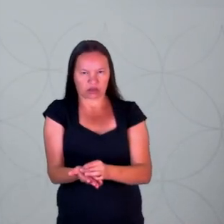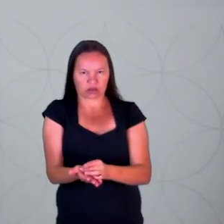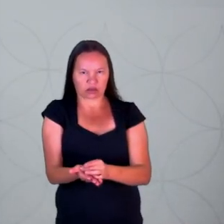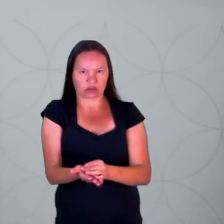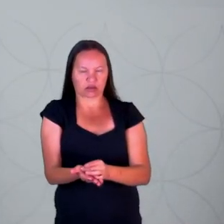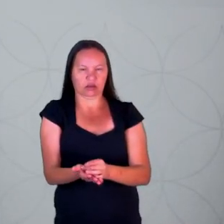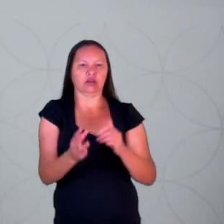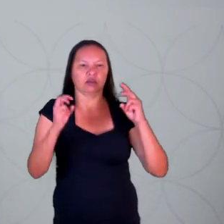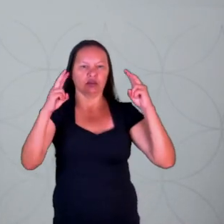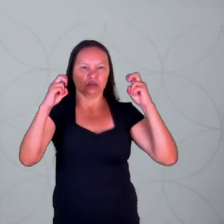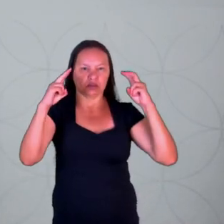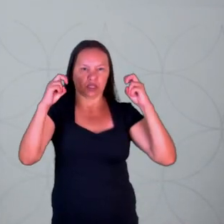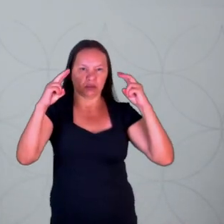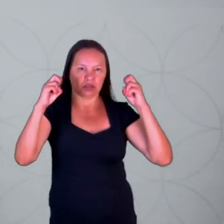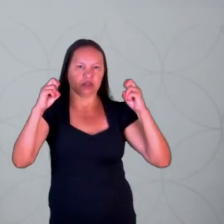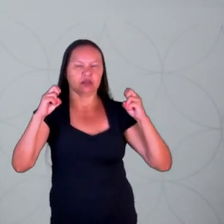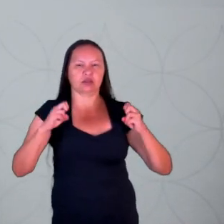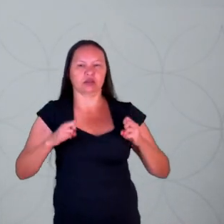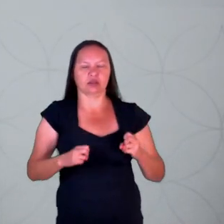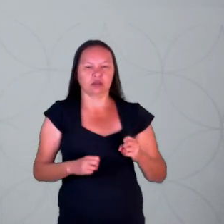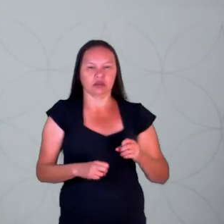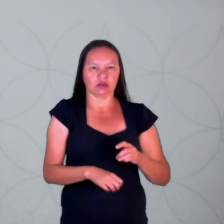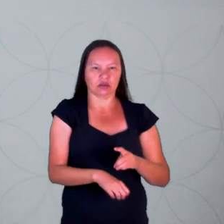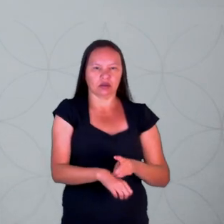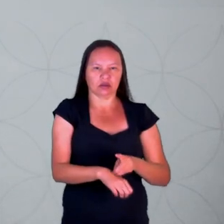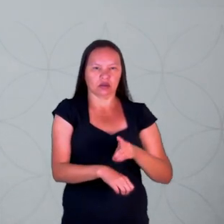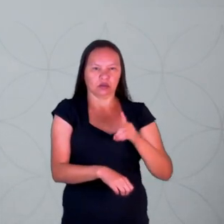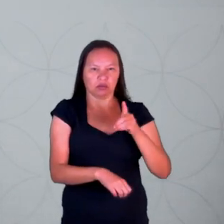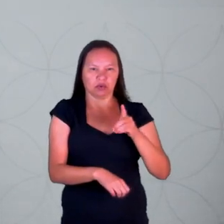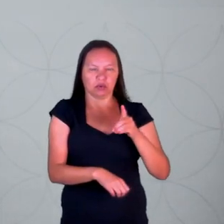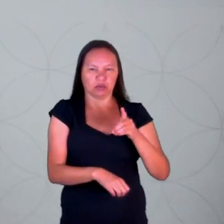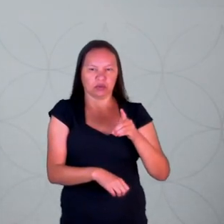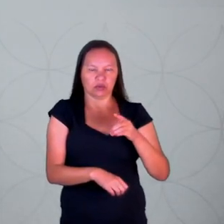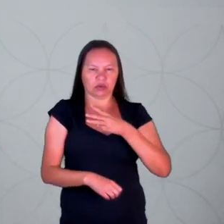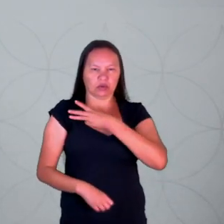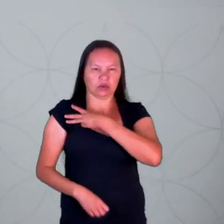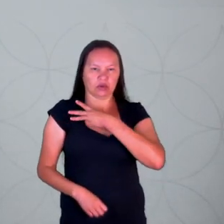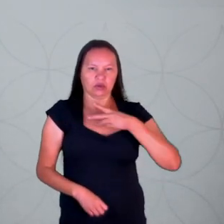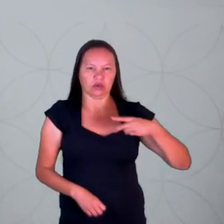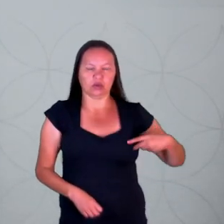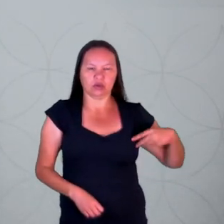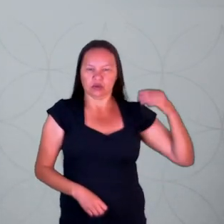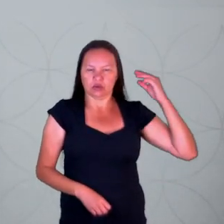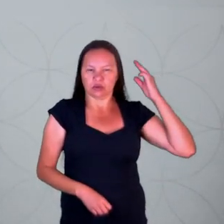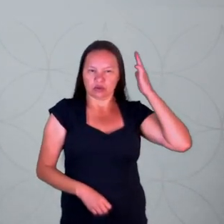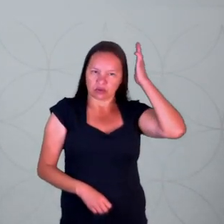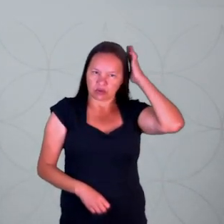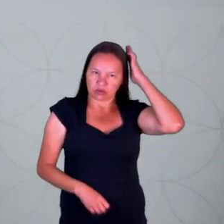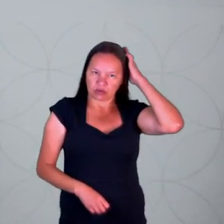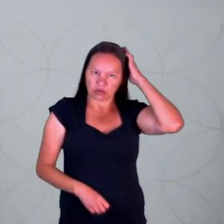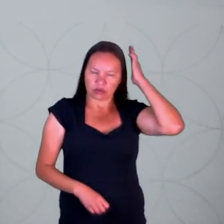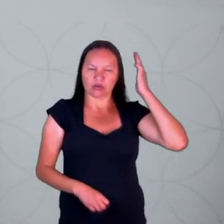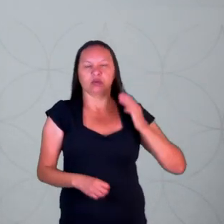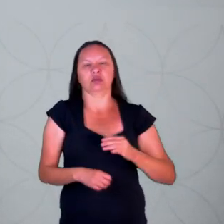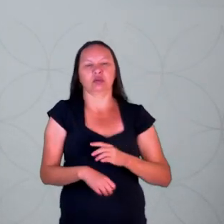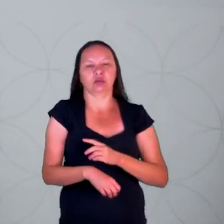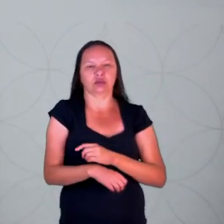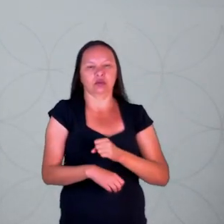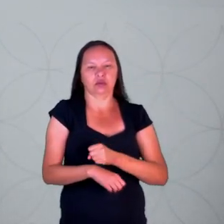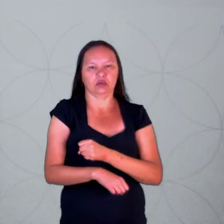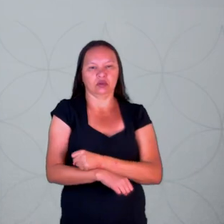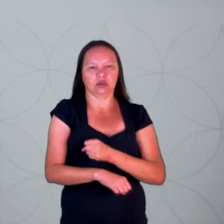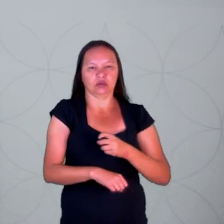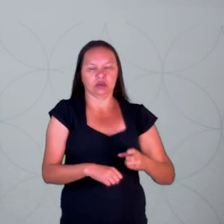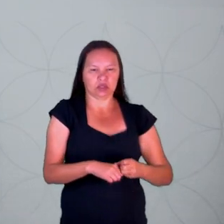seguintes autoridades a promotora de Justiça do Ministério Público do Espírito Santo e membra auxiliar do cnmp